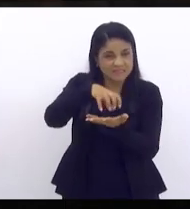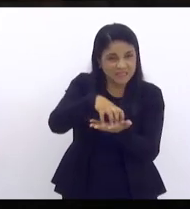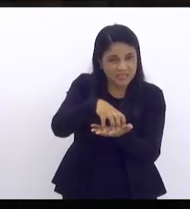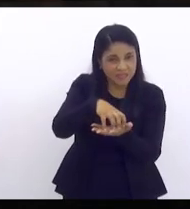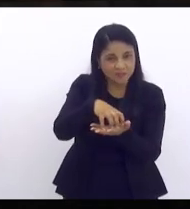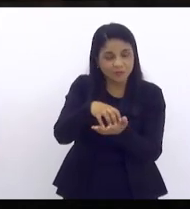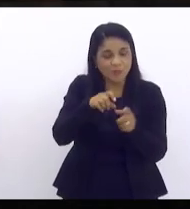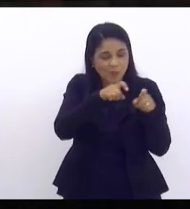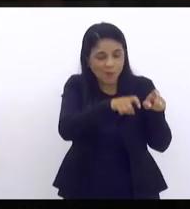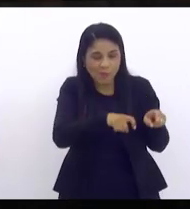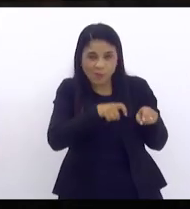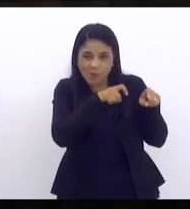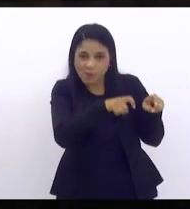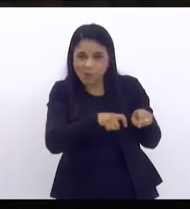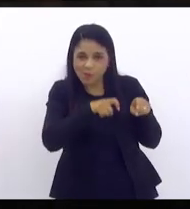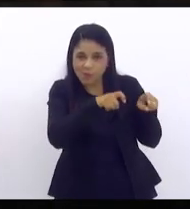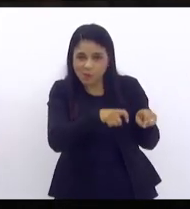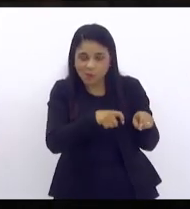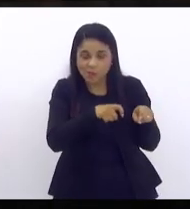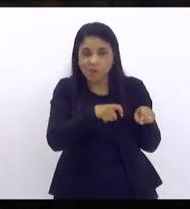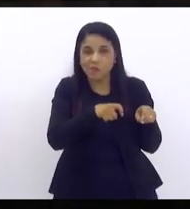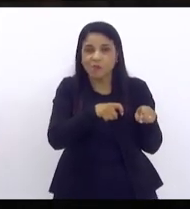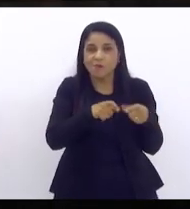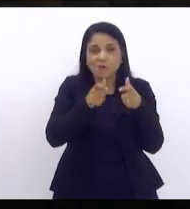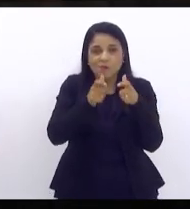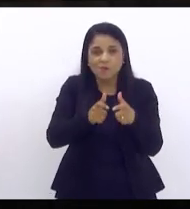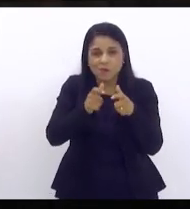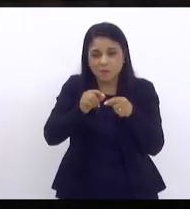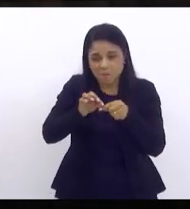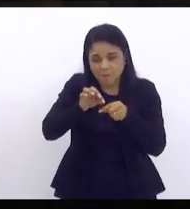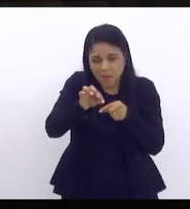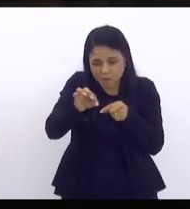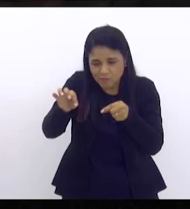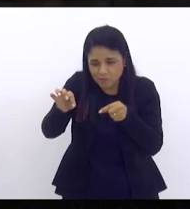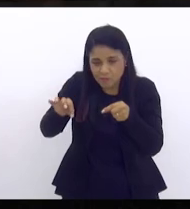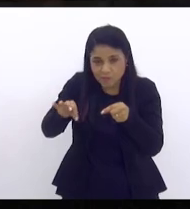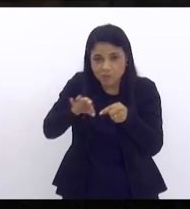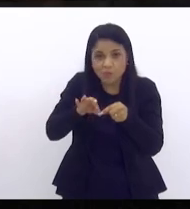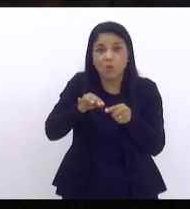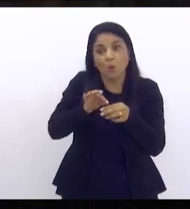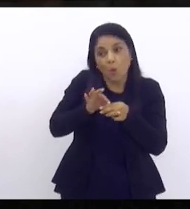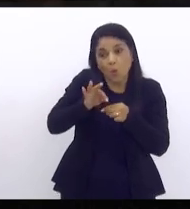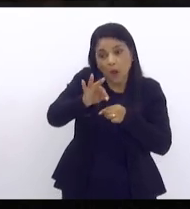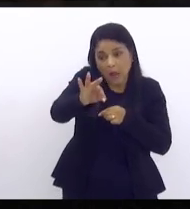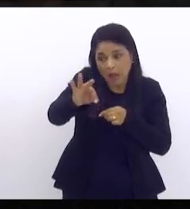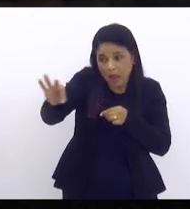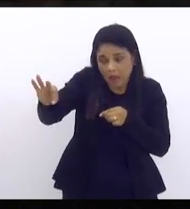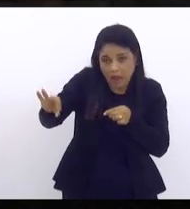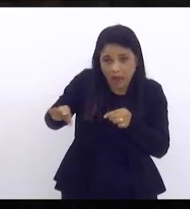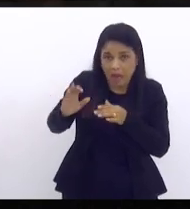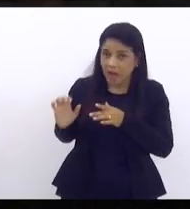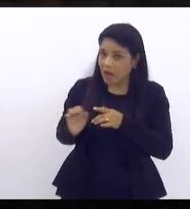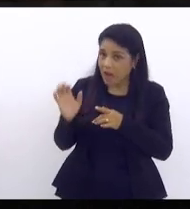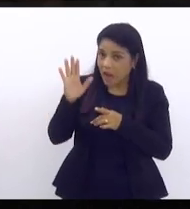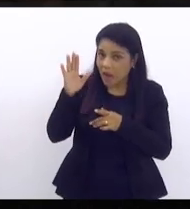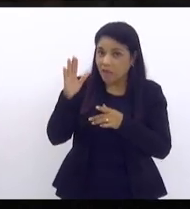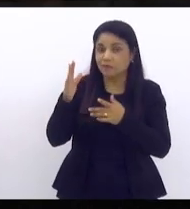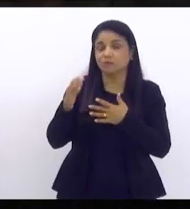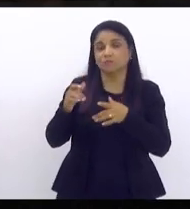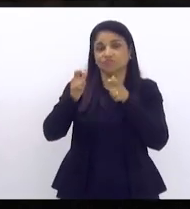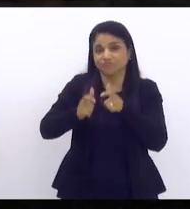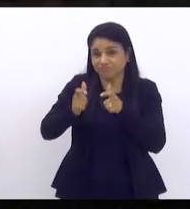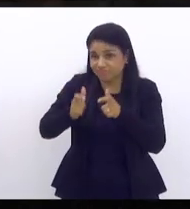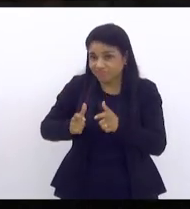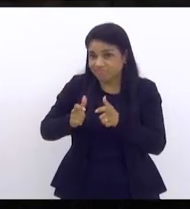nas áreas rurais, seja nos locais com o metro quadrado mais caro, ou nas periferias do nosso